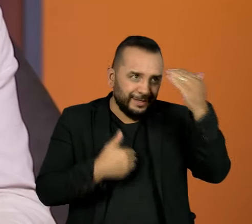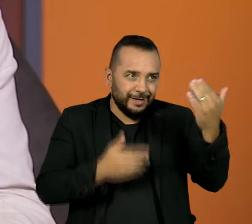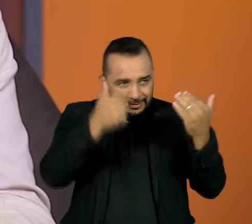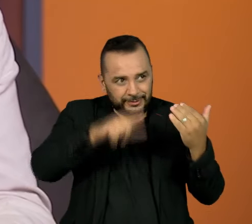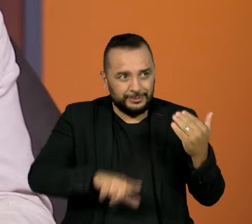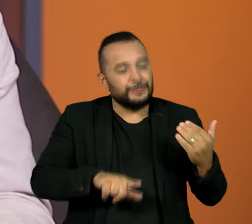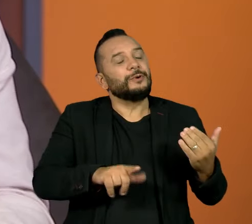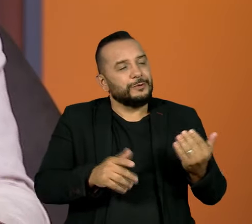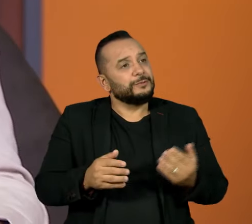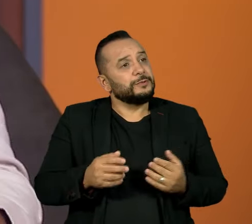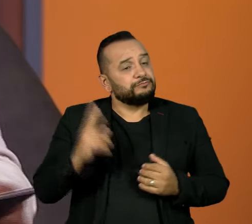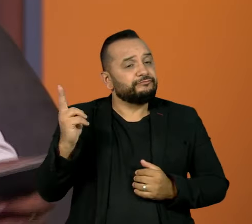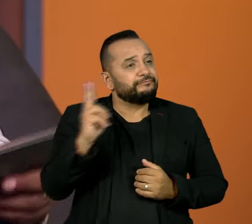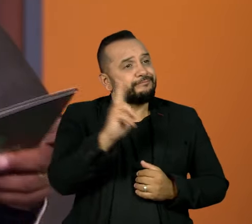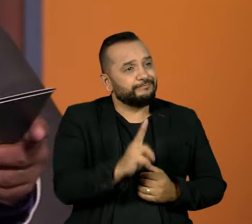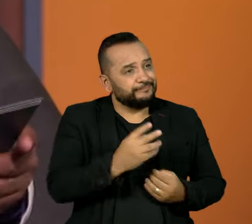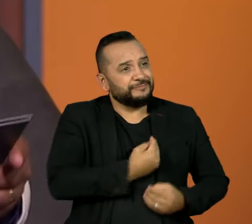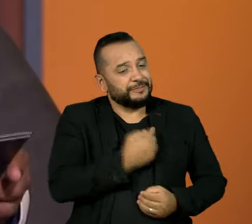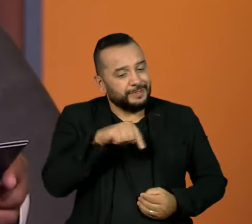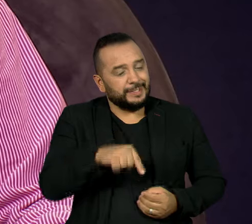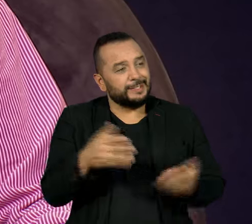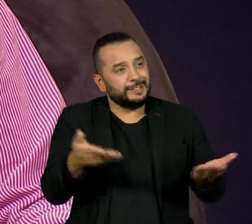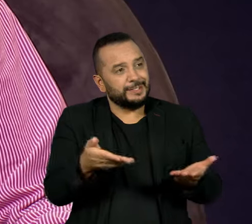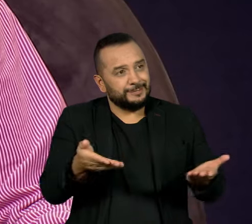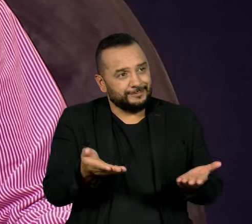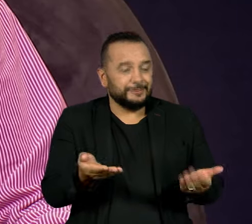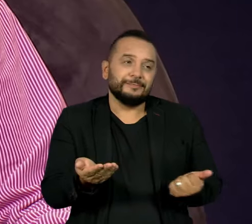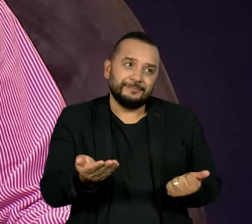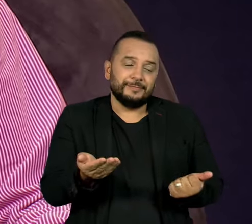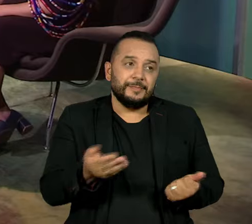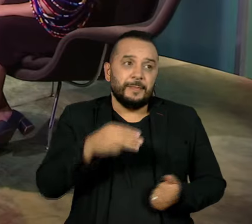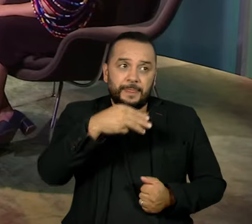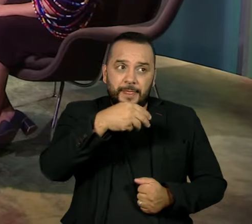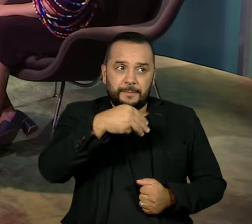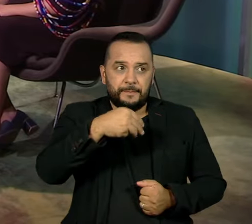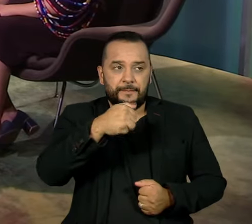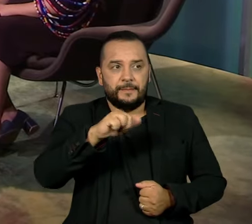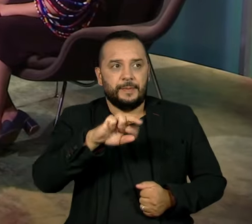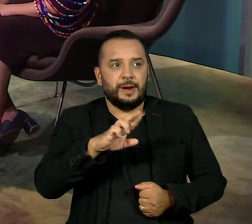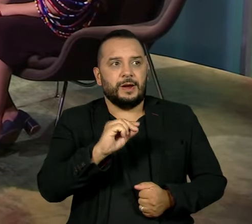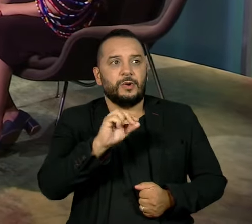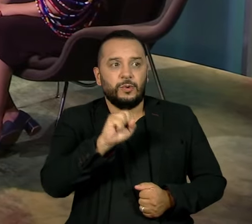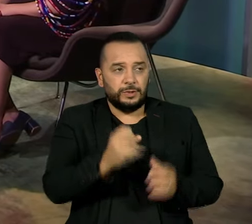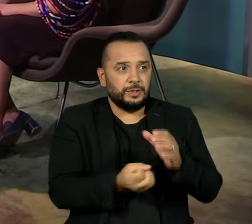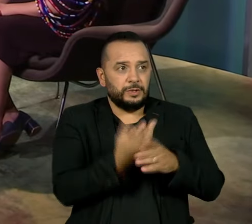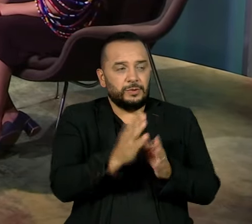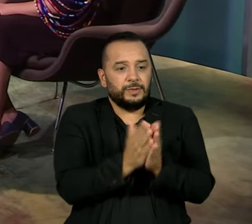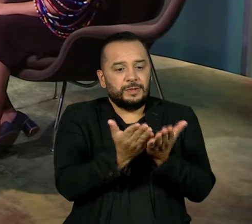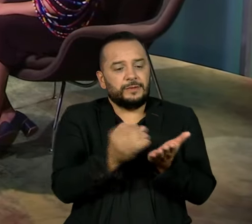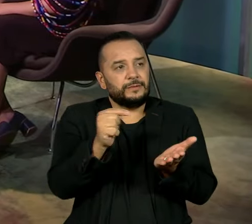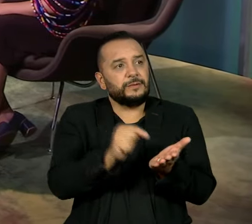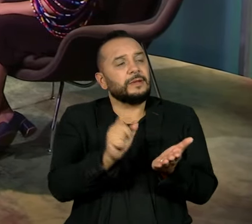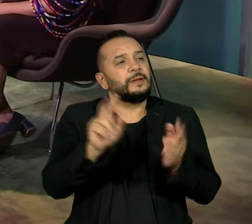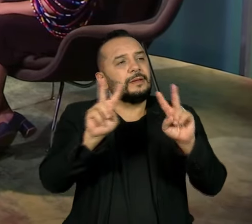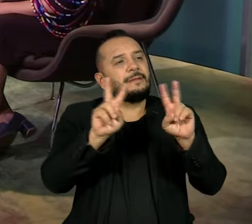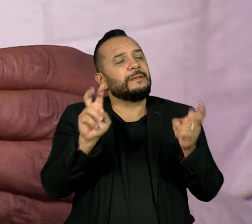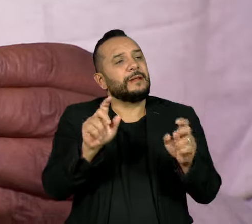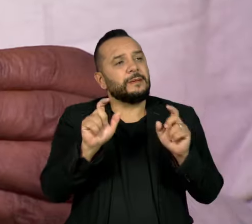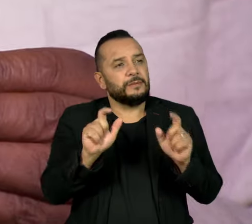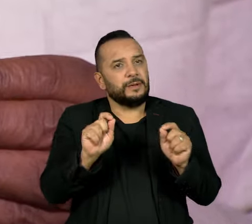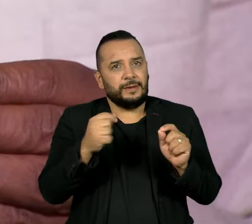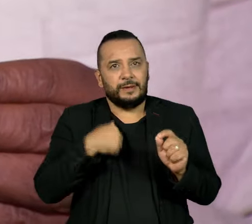pela gentileza das presenças, né? O Marcos Samarra é também o autor do livro O Privilégio